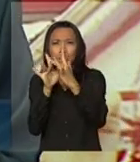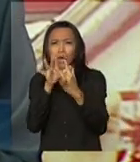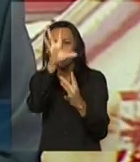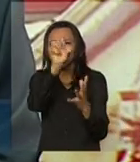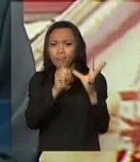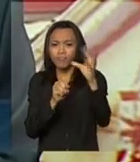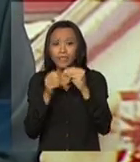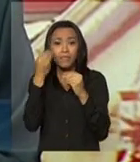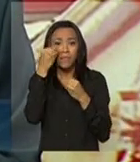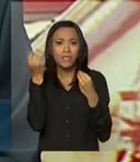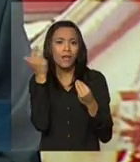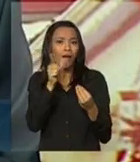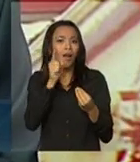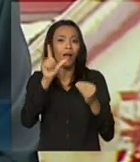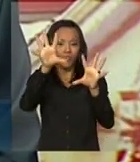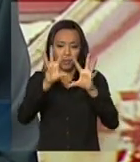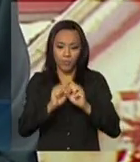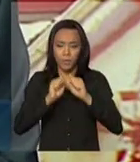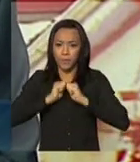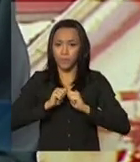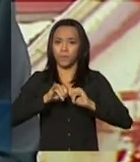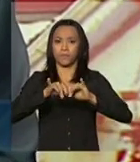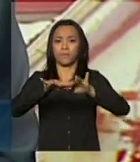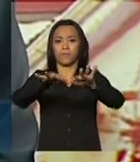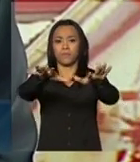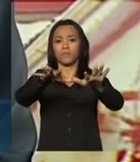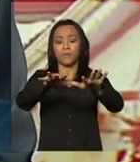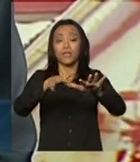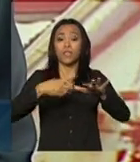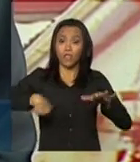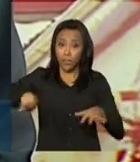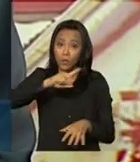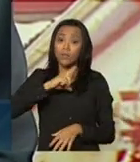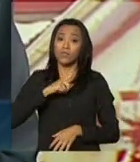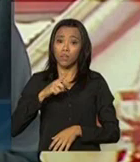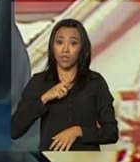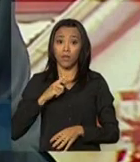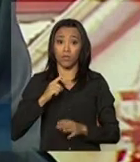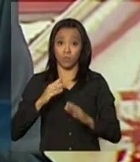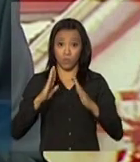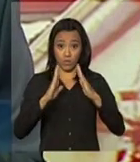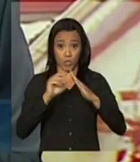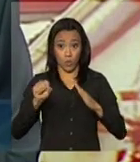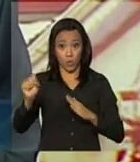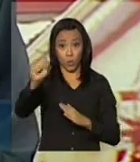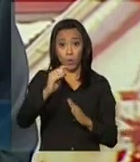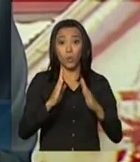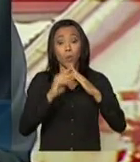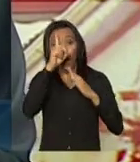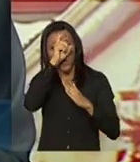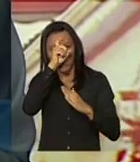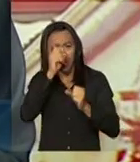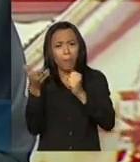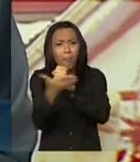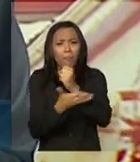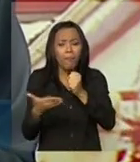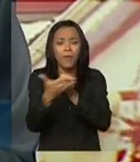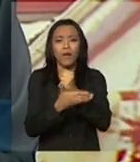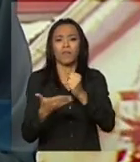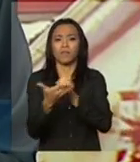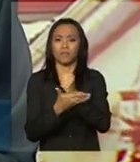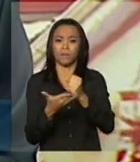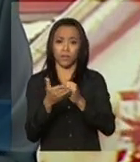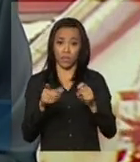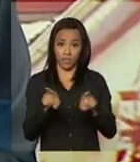mais, que é de incluir a rede de atenção básica que nós temos no Brasil nesse esforço de resposta à DST-AIDS.